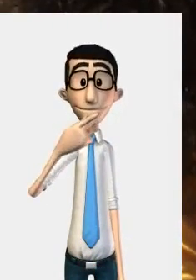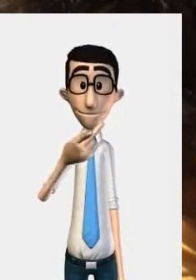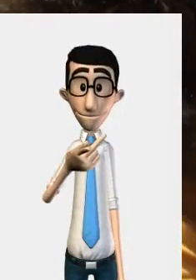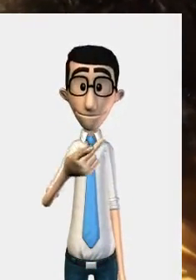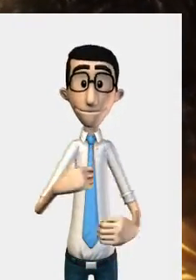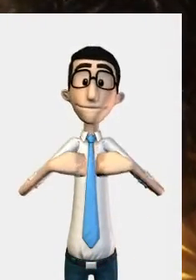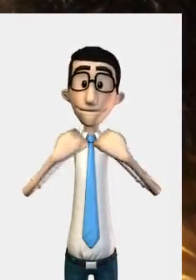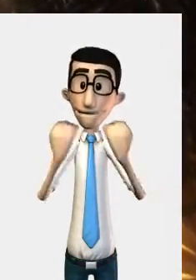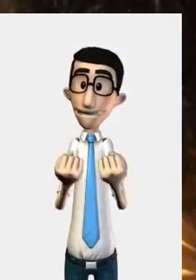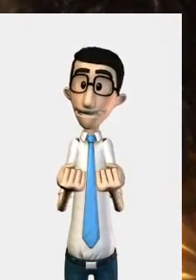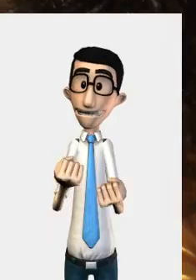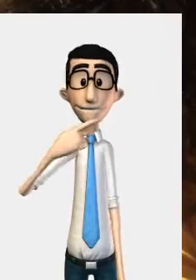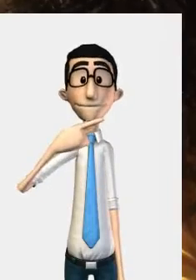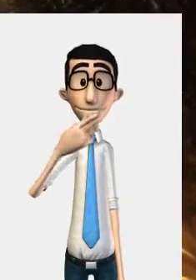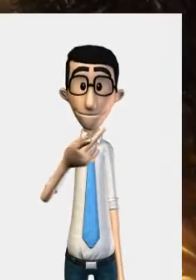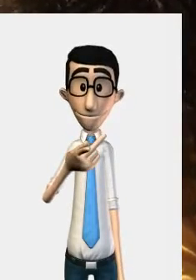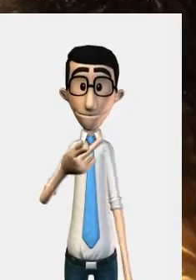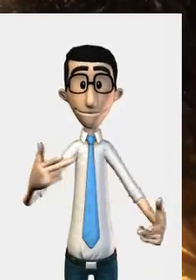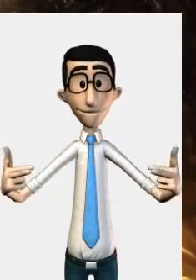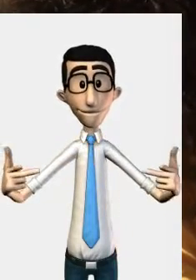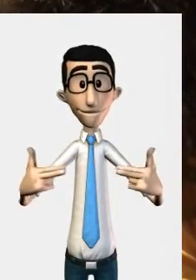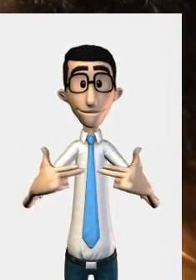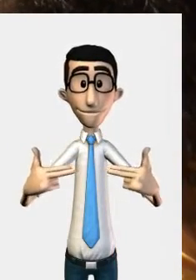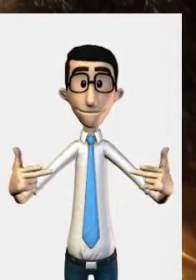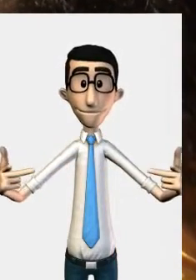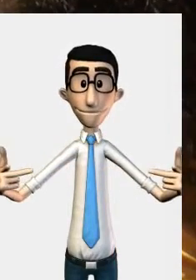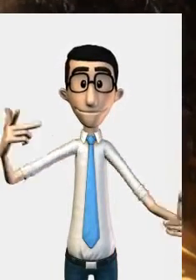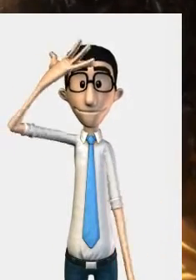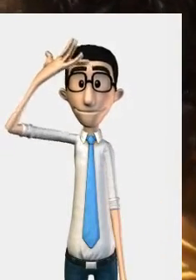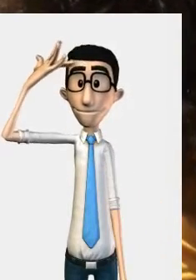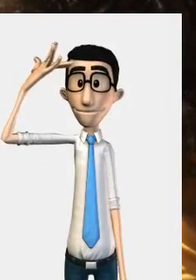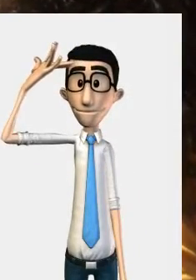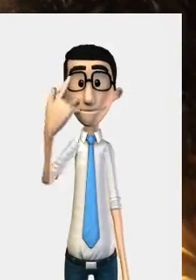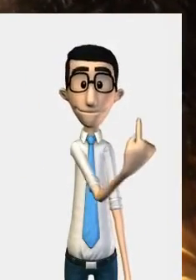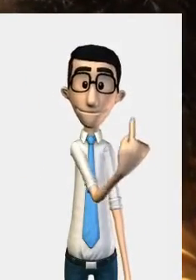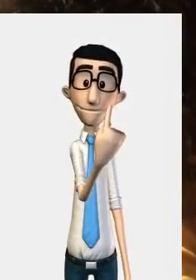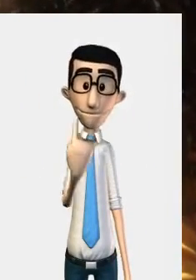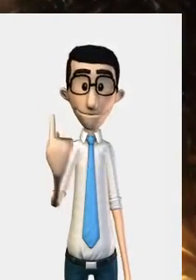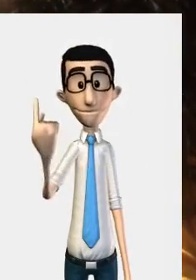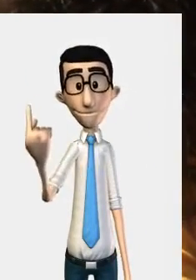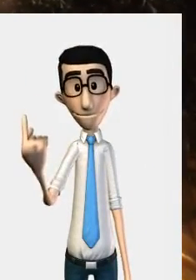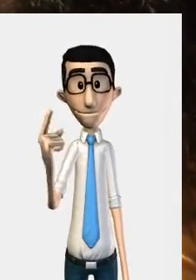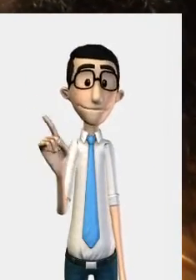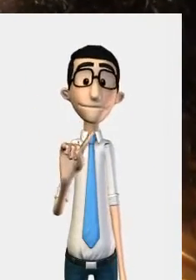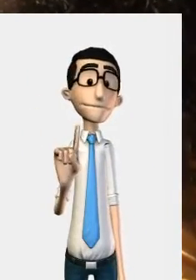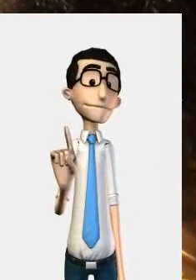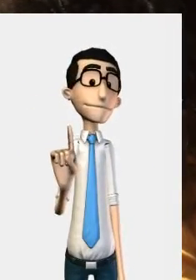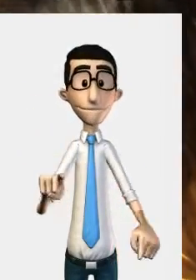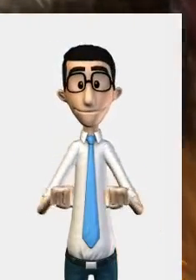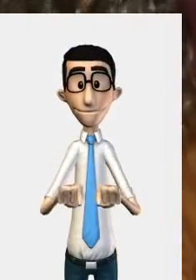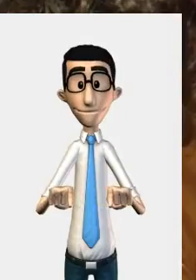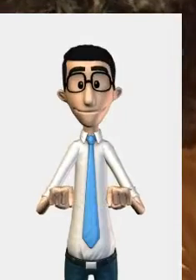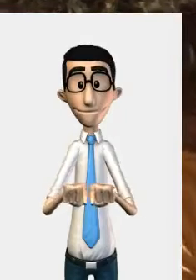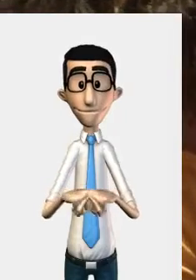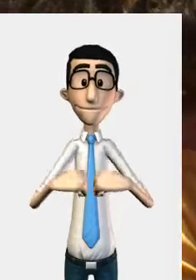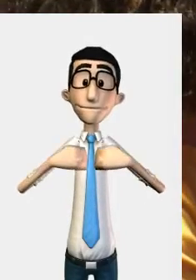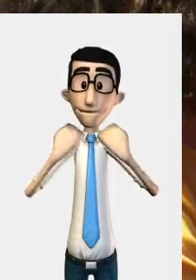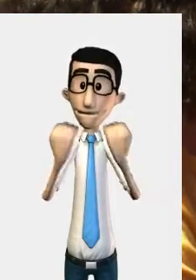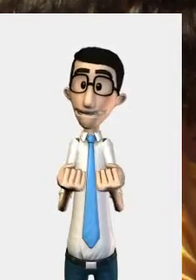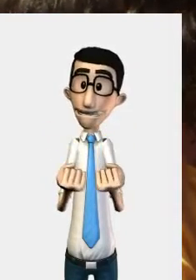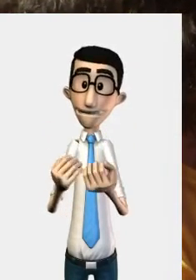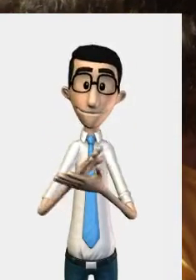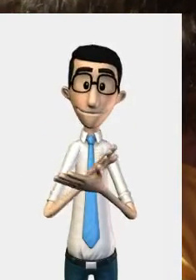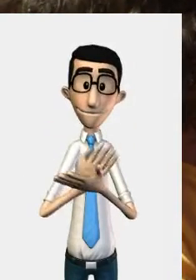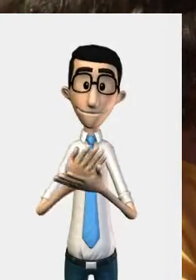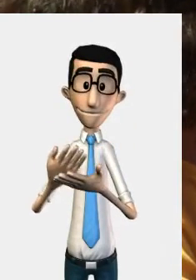a dar função para aquelas coisas. Dar função para aquela fala, dar função para aquela ecolalia. Então de repente começar a